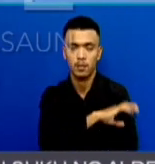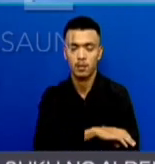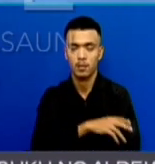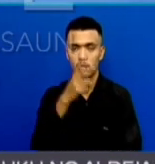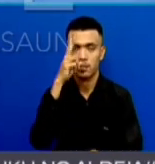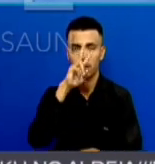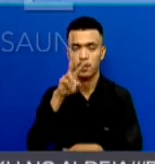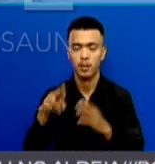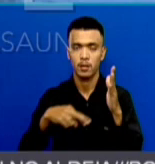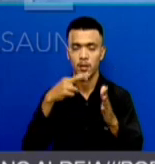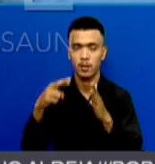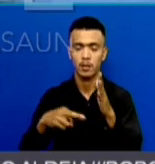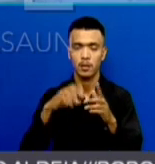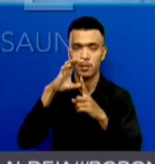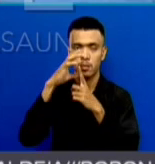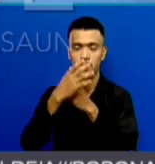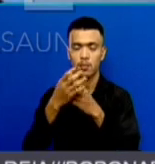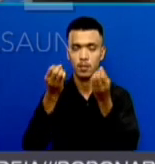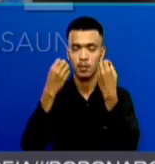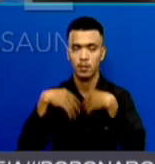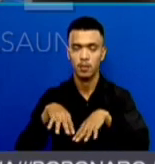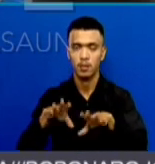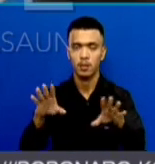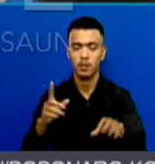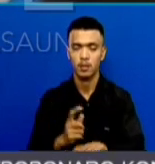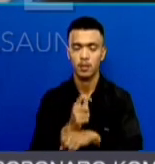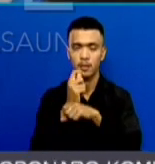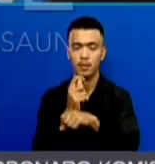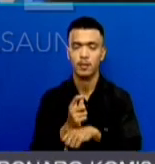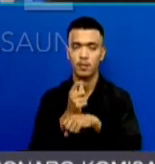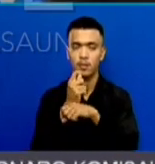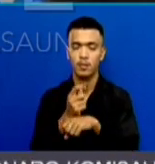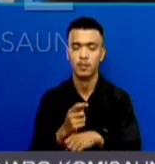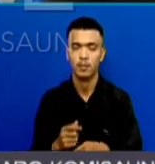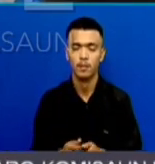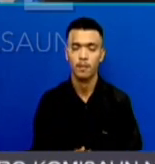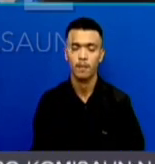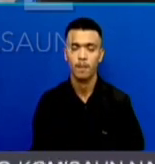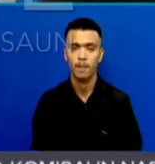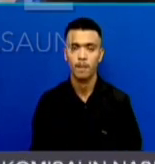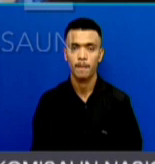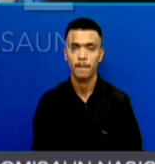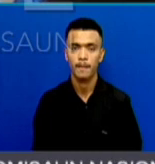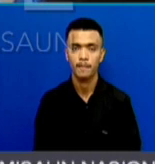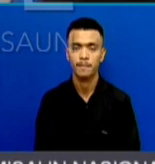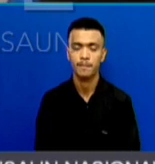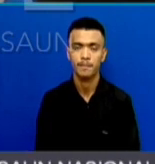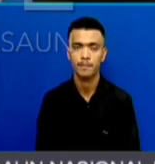continua mantendo regras para a banda marina Tauru. Se dá a ver, ambiente está selado. Fura